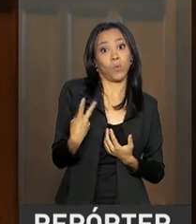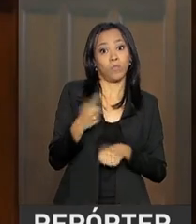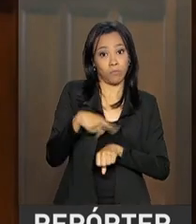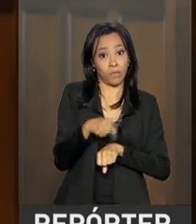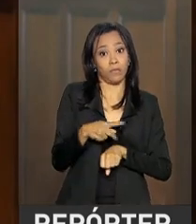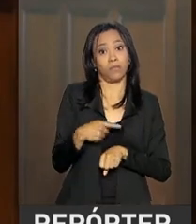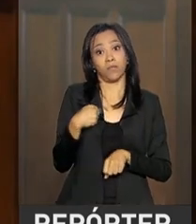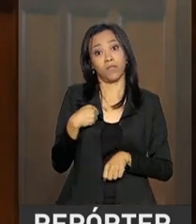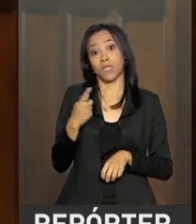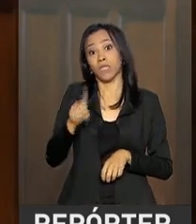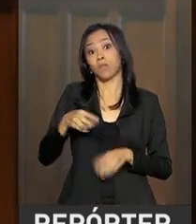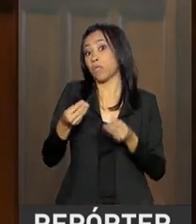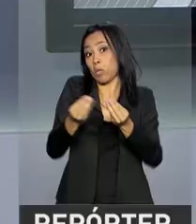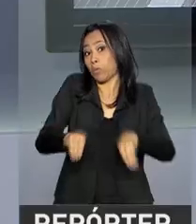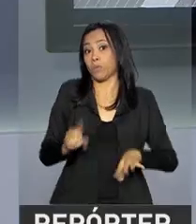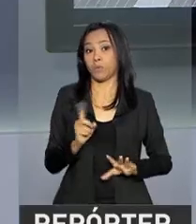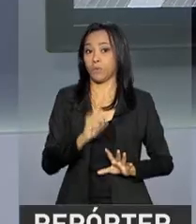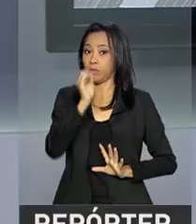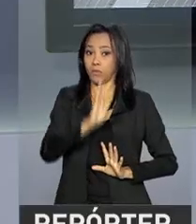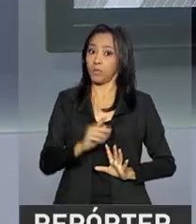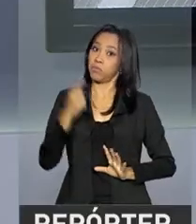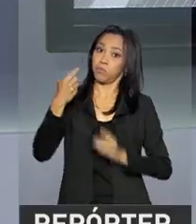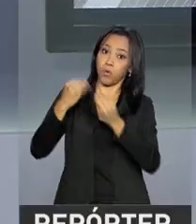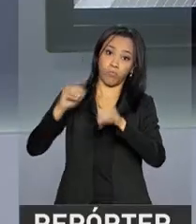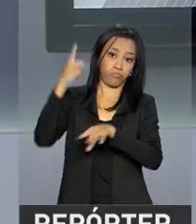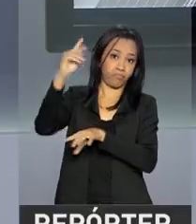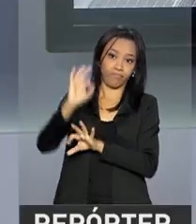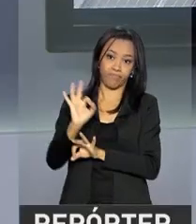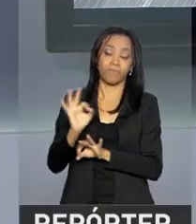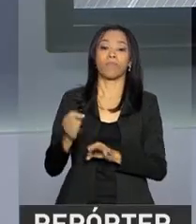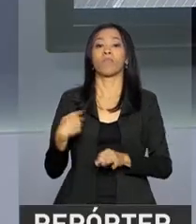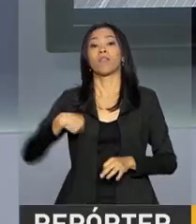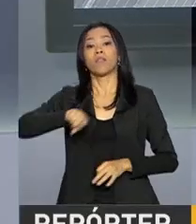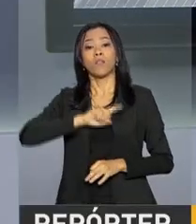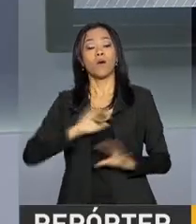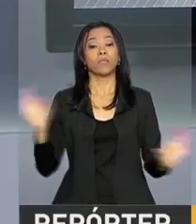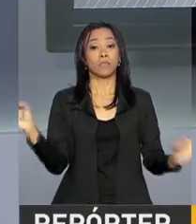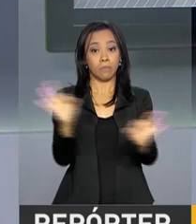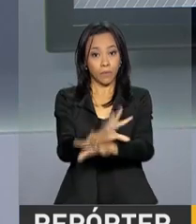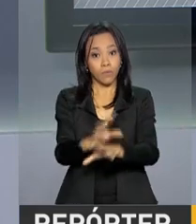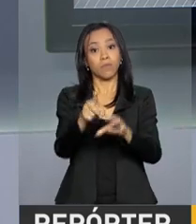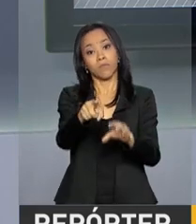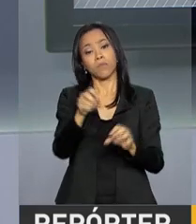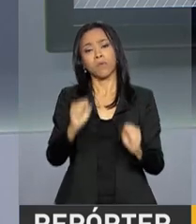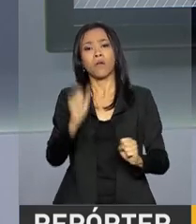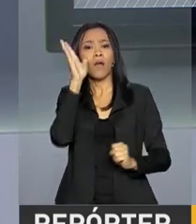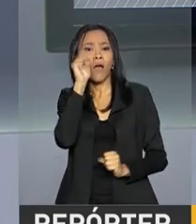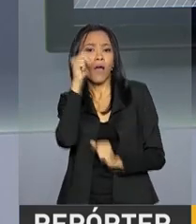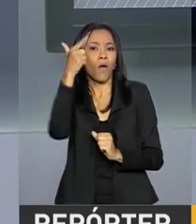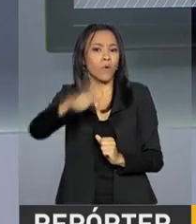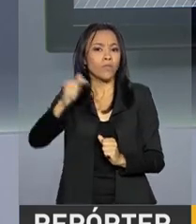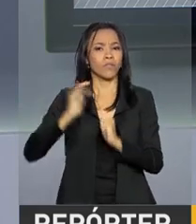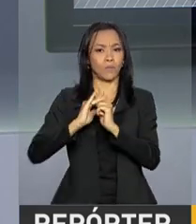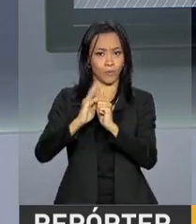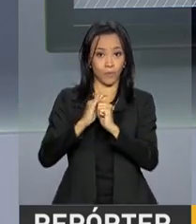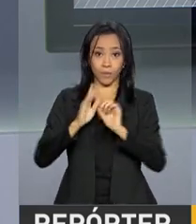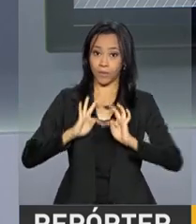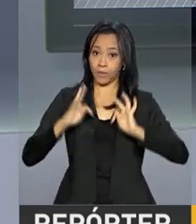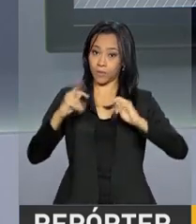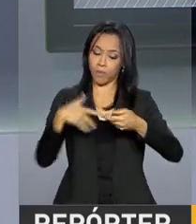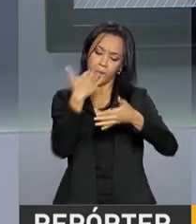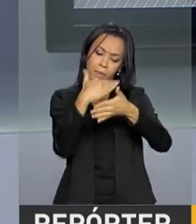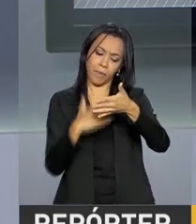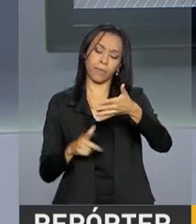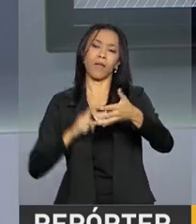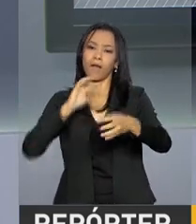nenhum risco para o lado b e nós ficamos por aqui você pode rever as reportagens no youtube e toda nossa programação também